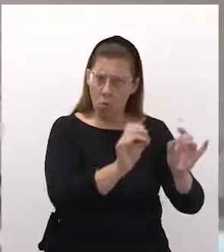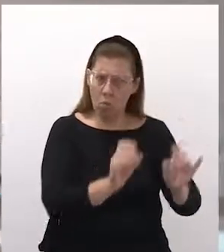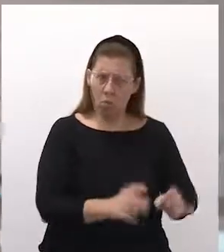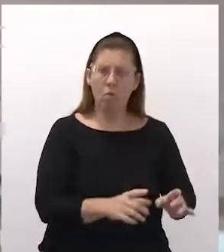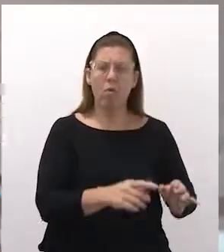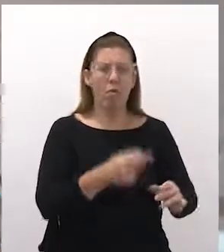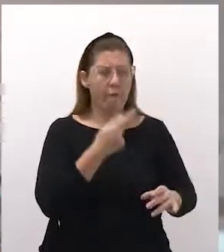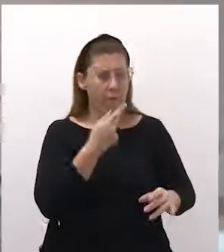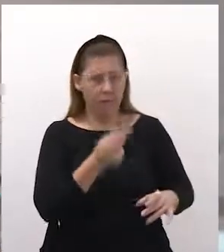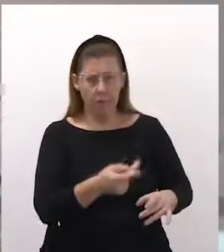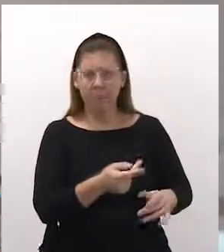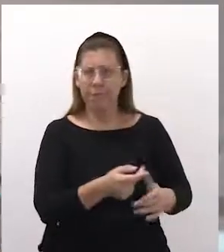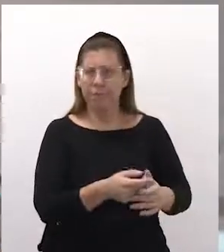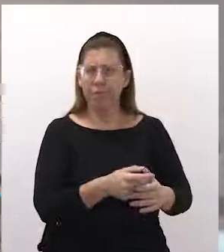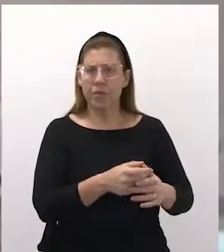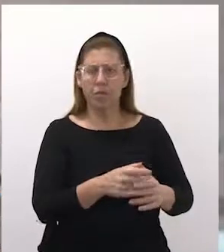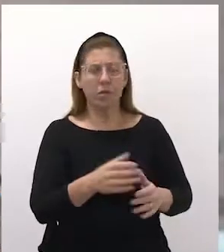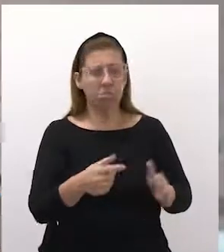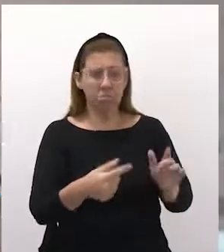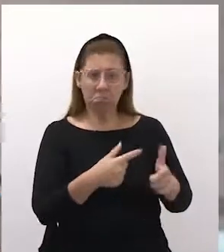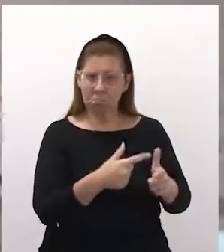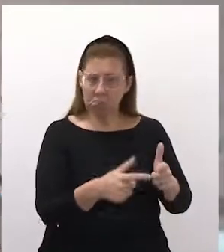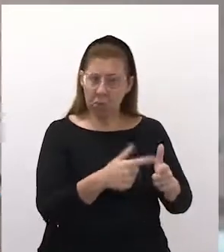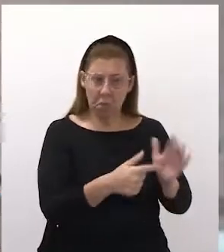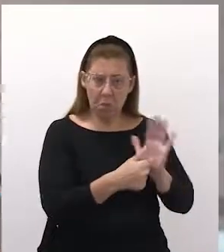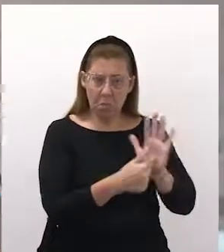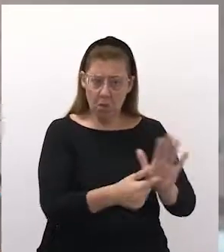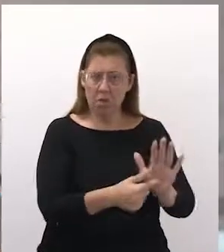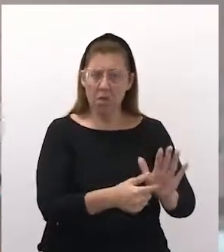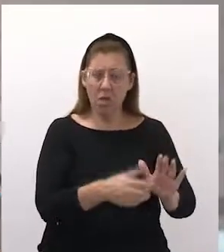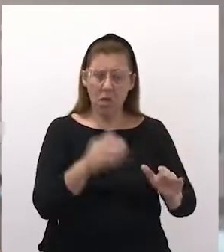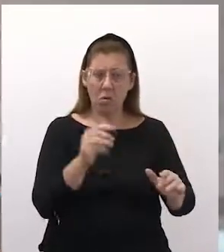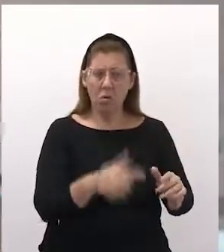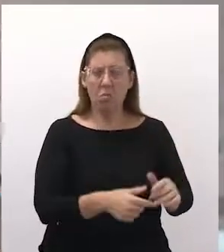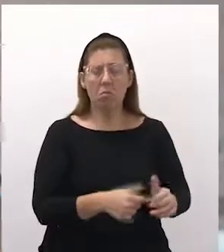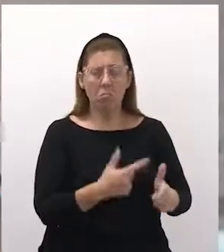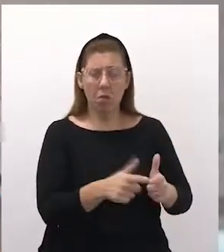ele está falando está impactando justamente nesses jogos.